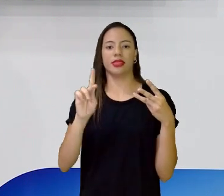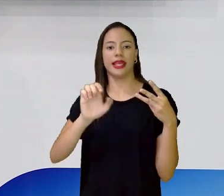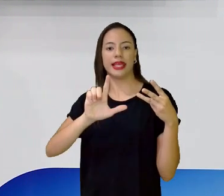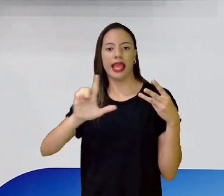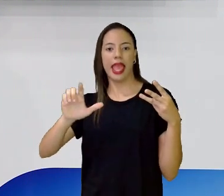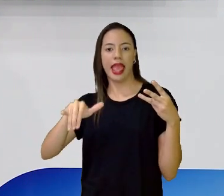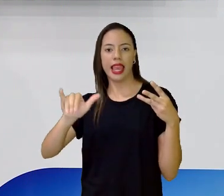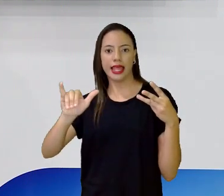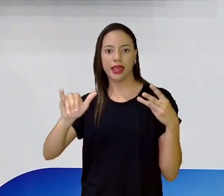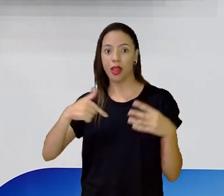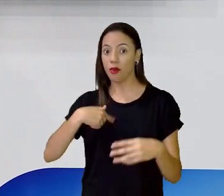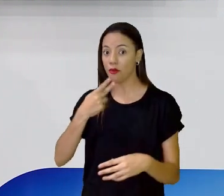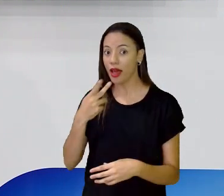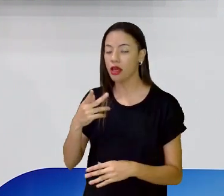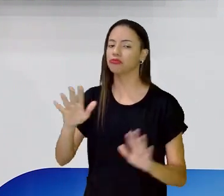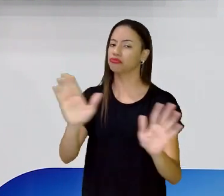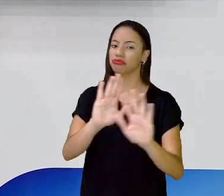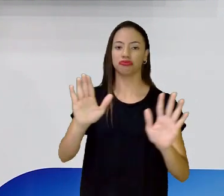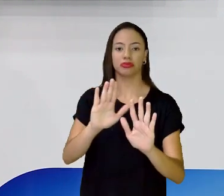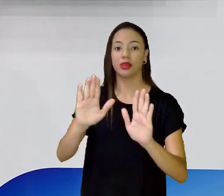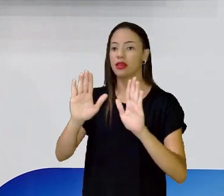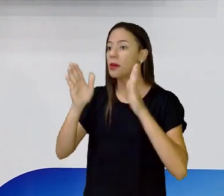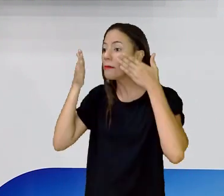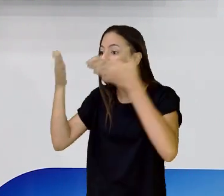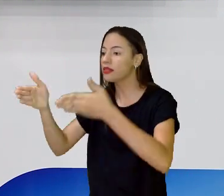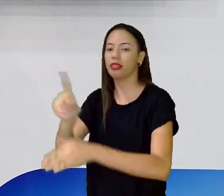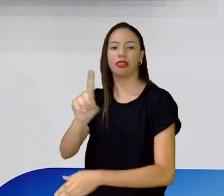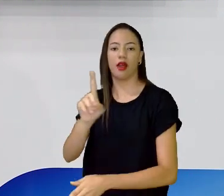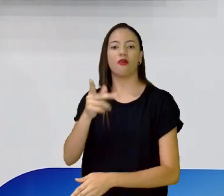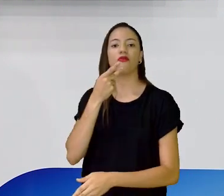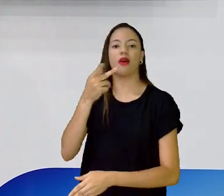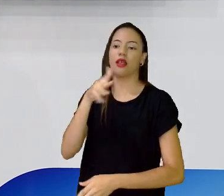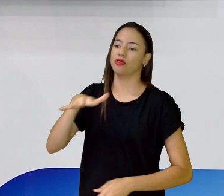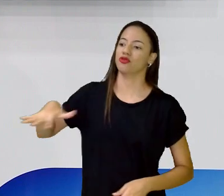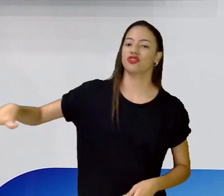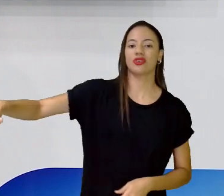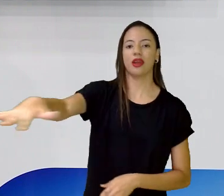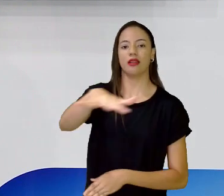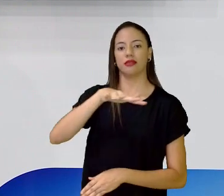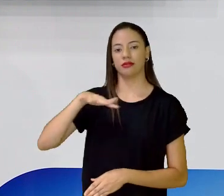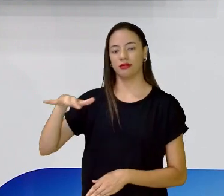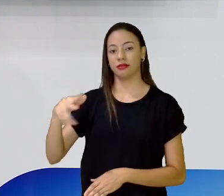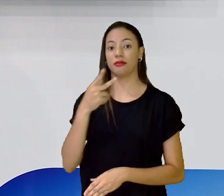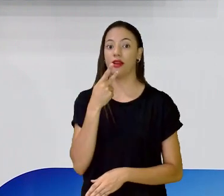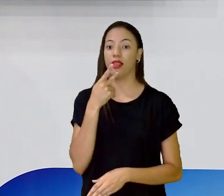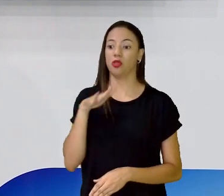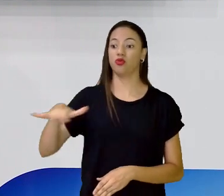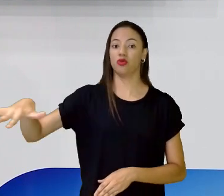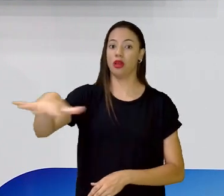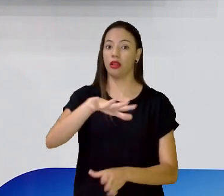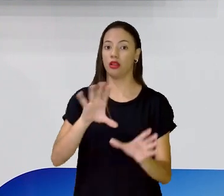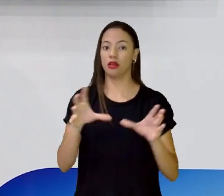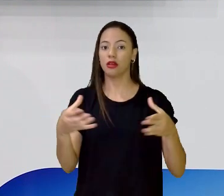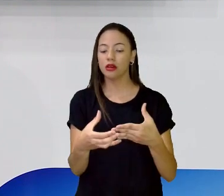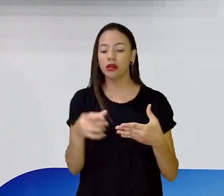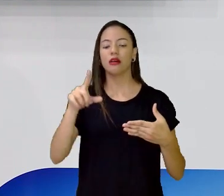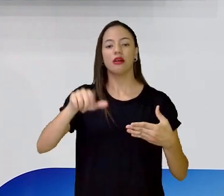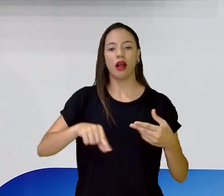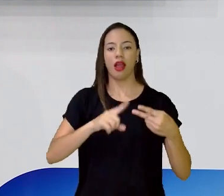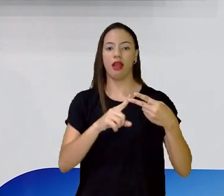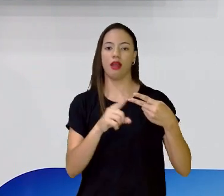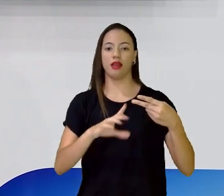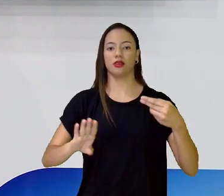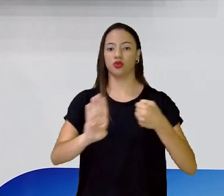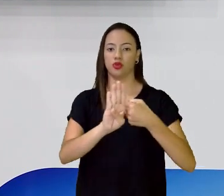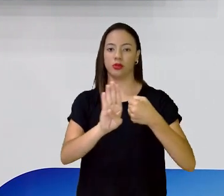Jorge. Não, você está dizendo que tem muitas pessoas. Então, quando você generaliza um grupo, é substantivo comum.